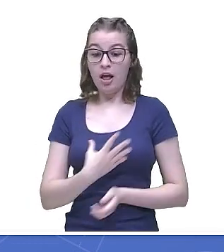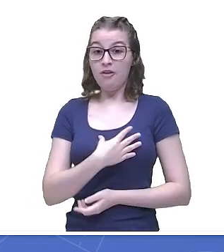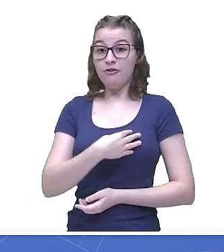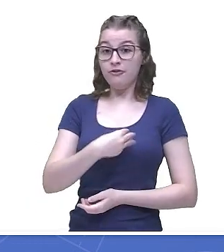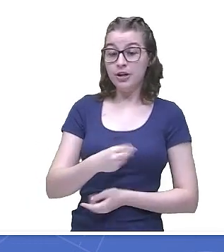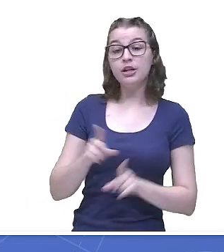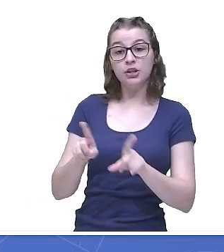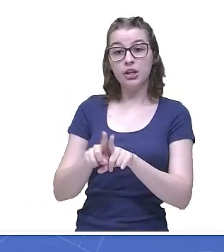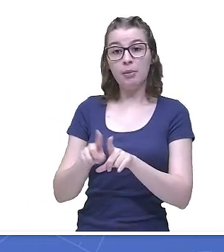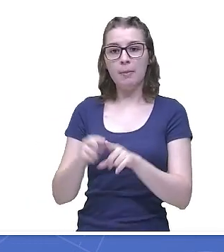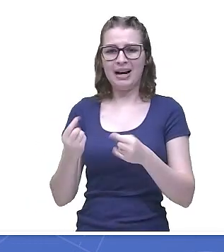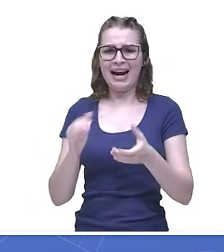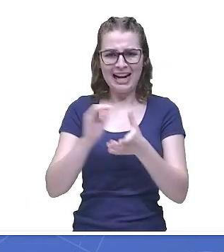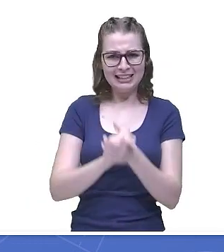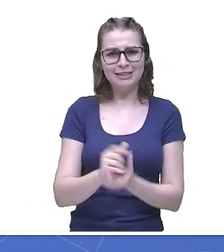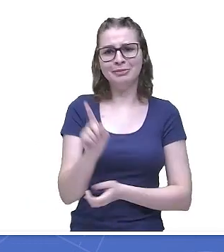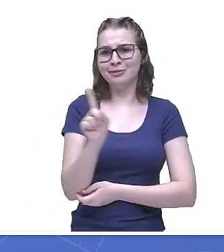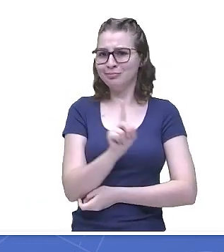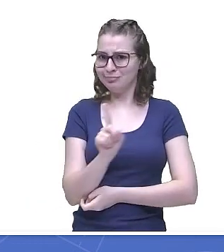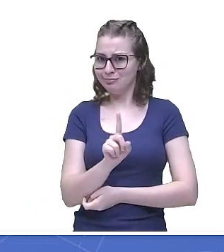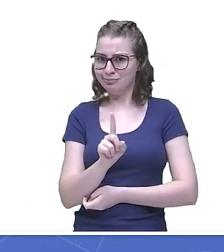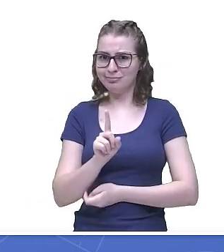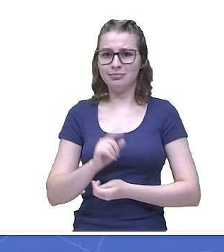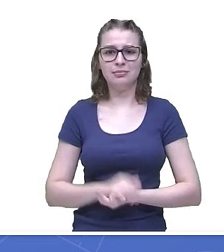configuração familiar reconhecida hoje.